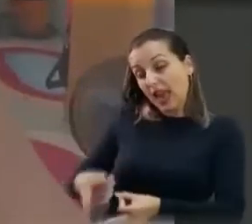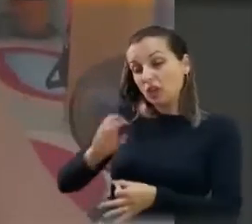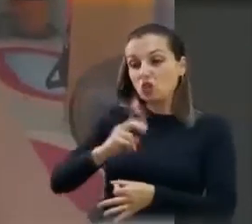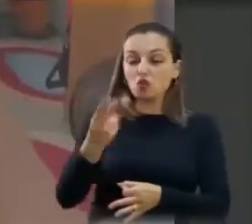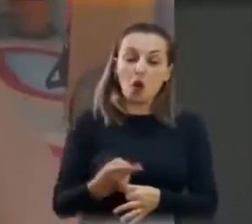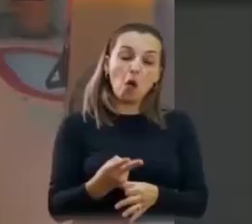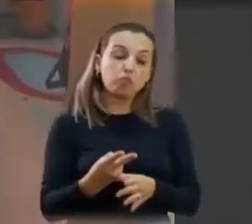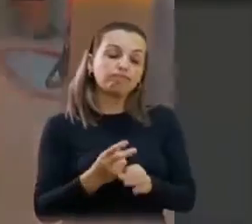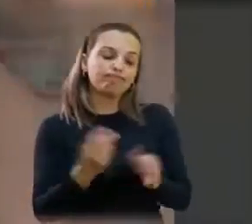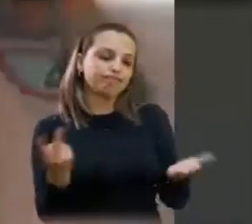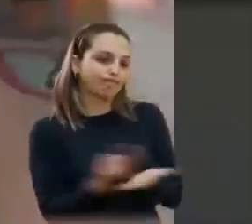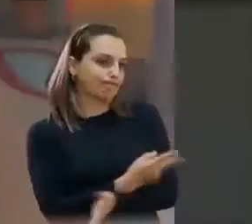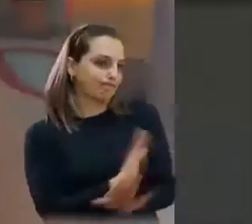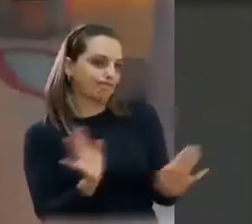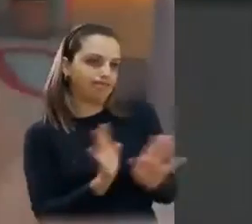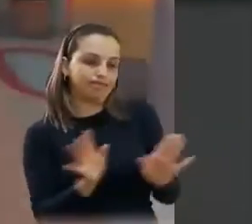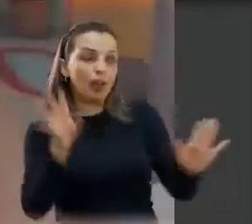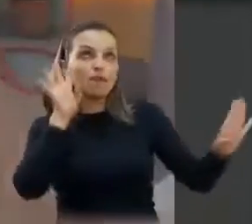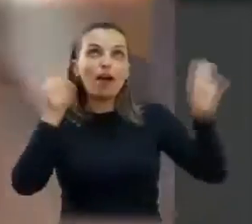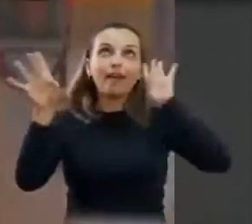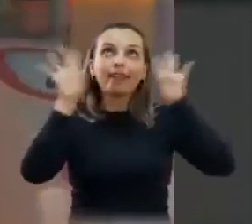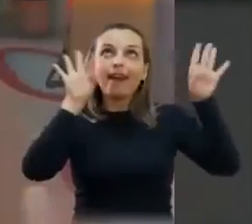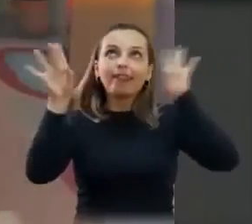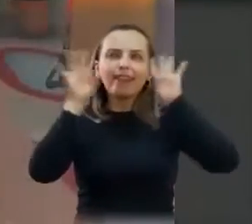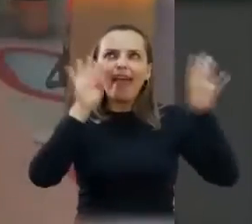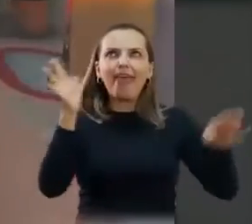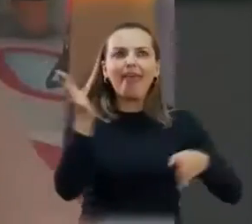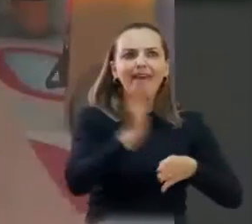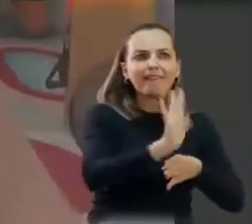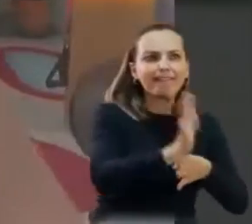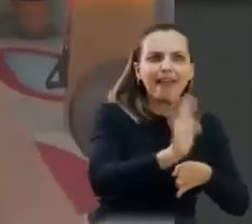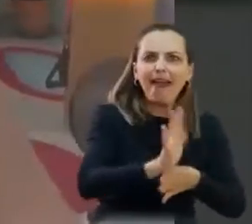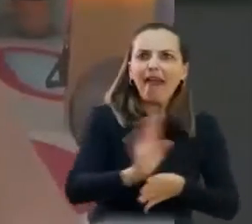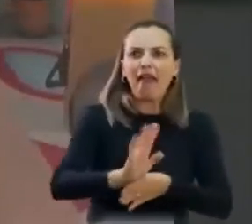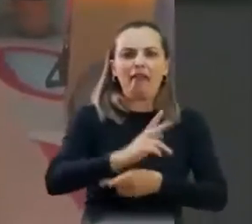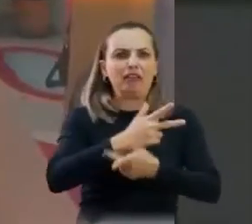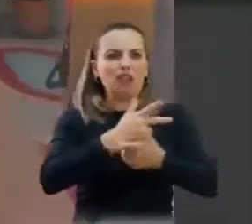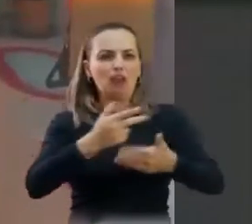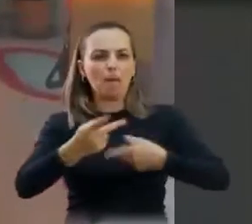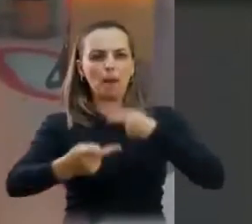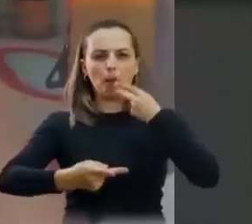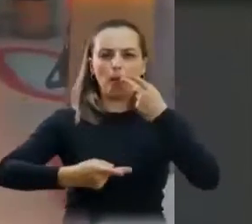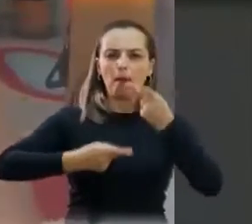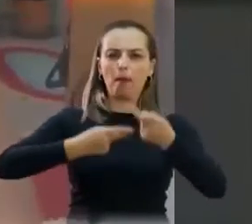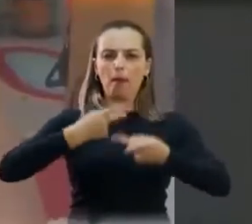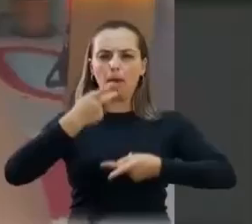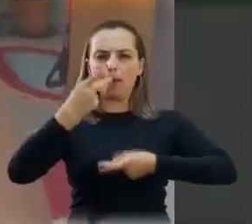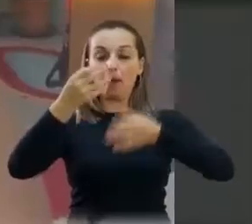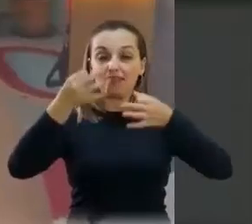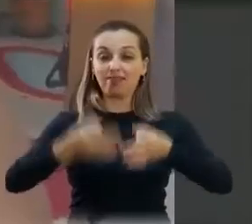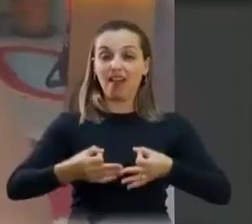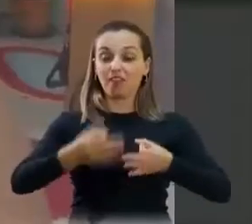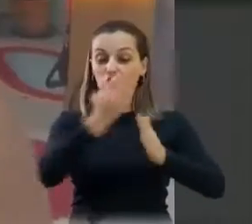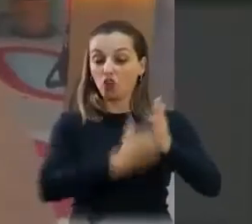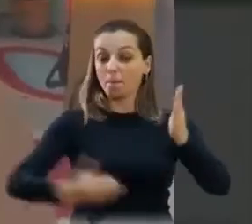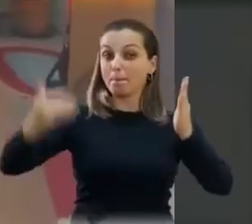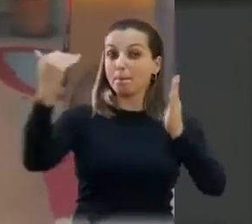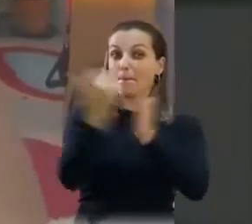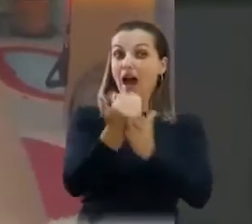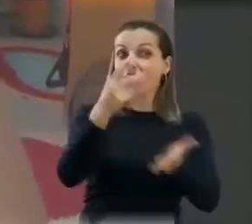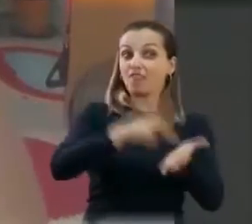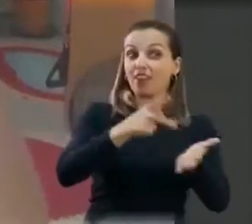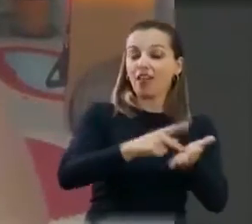não. E não há fantasia, vídeo ou boa oratória que supere a verdade. Eu